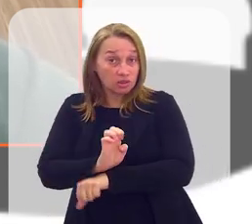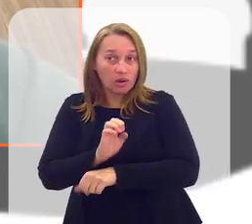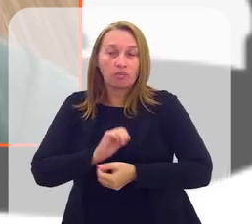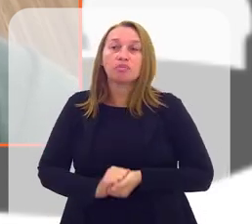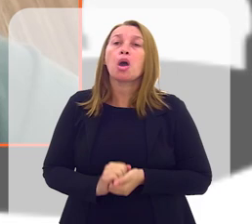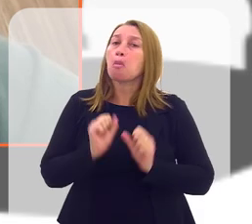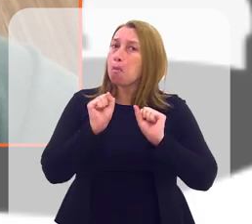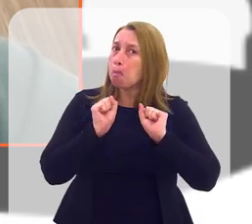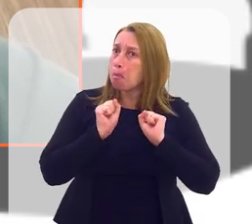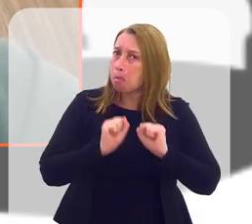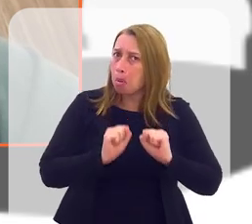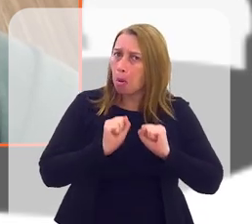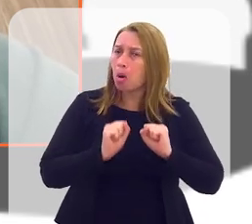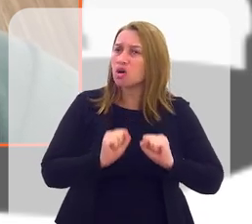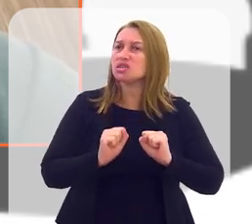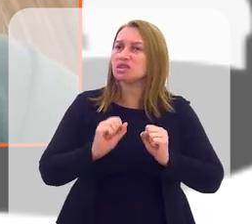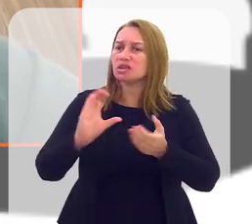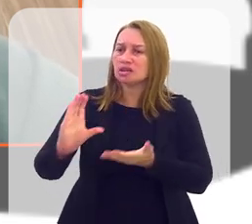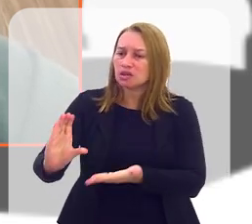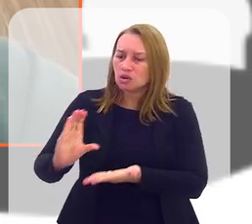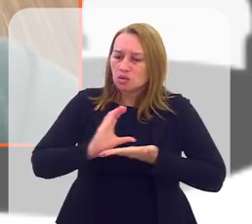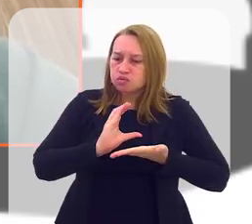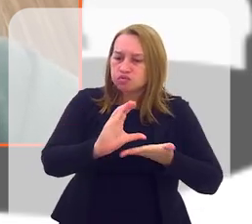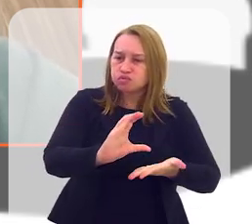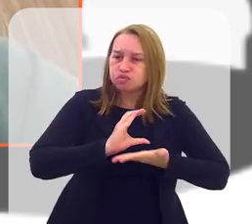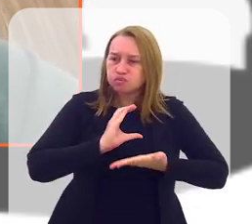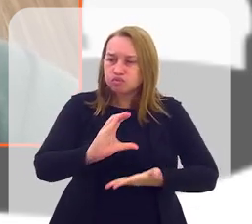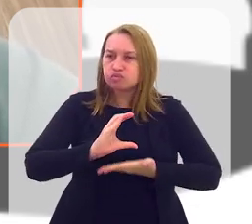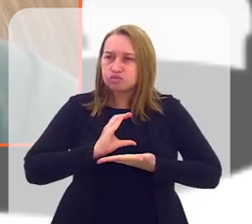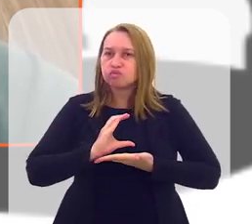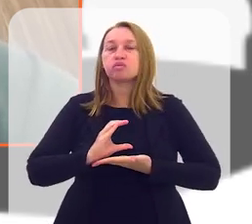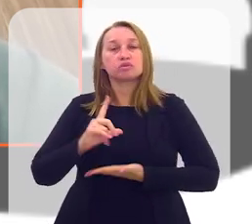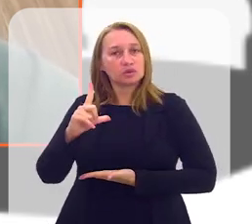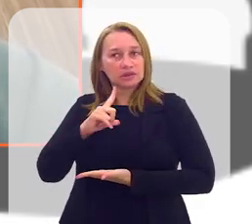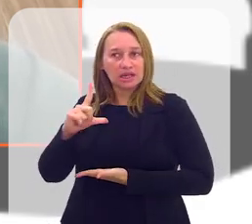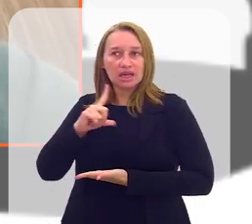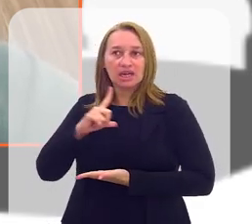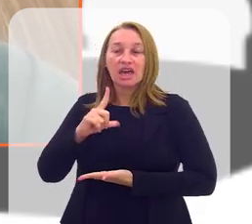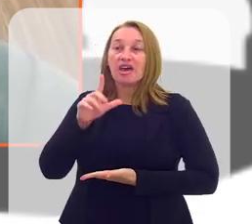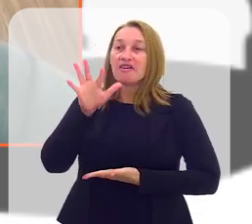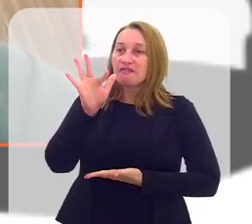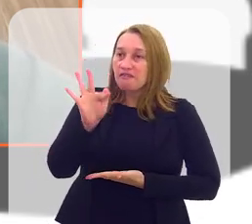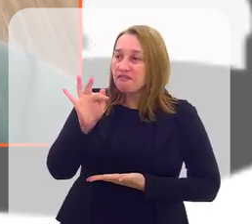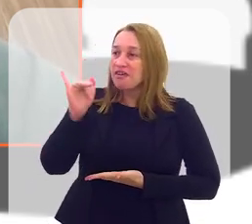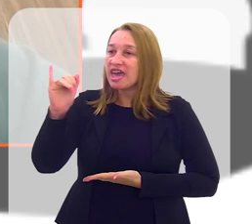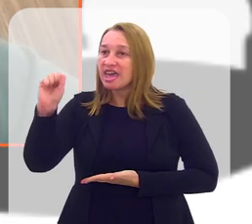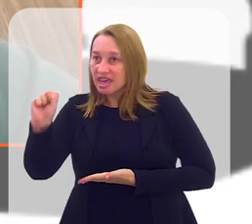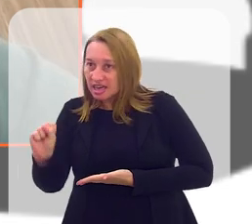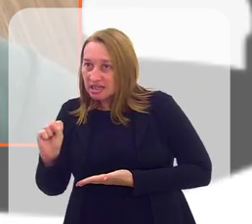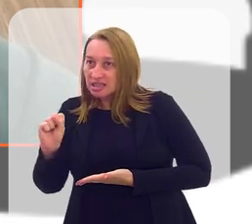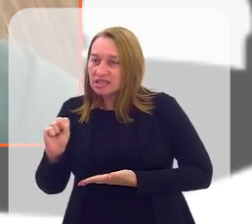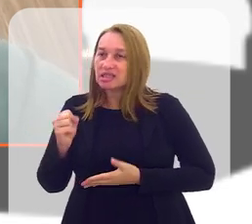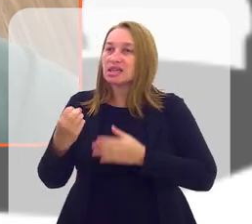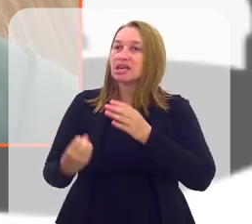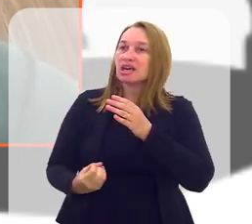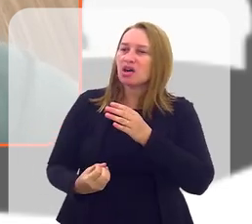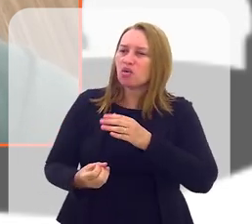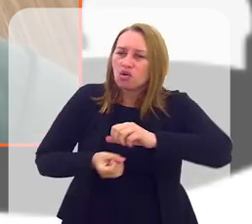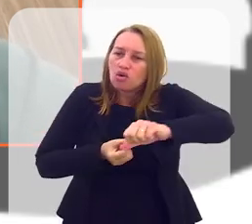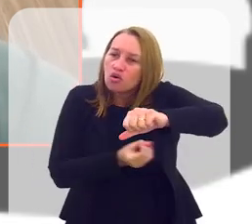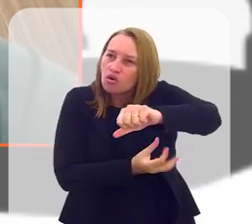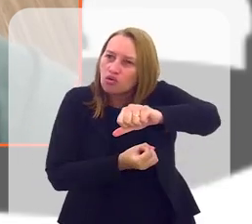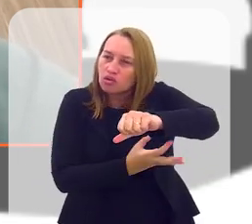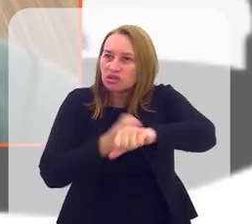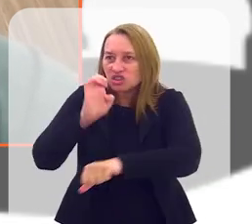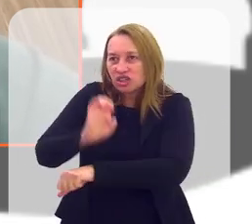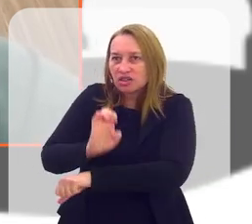estadual e poderão receber recursos de dois importantes fundos, que é o FEIS, Fundo Estadual de Habitação